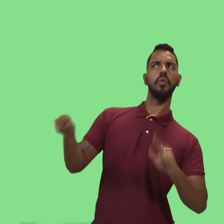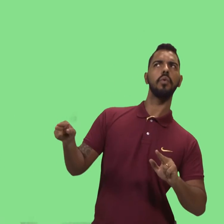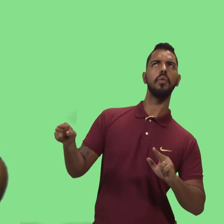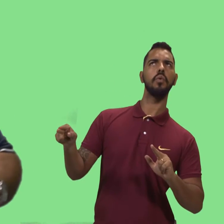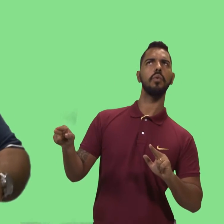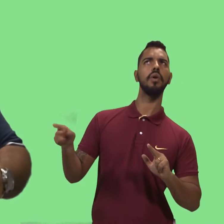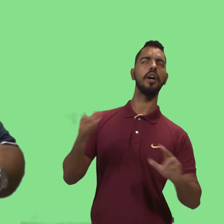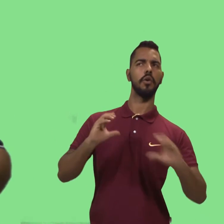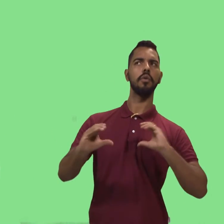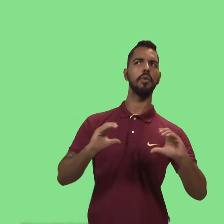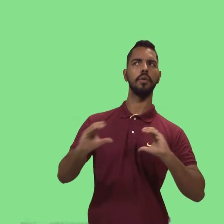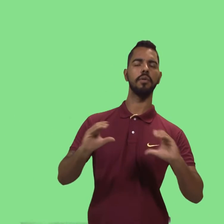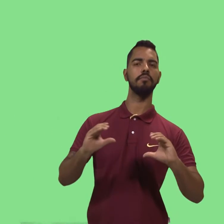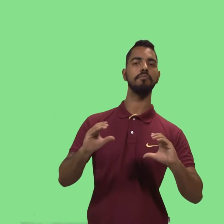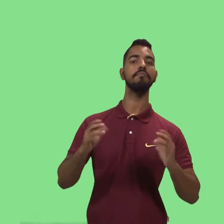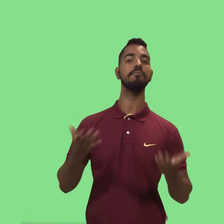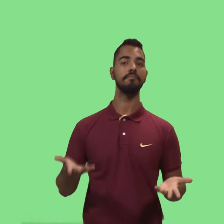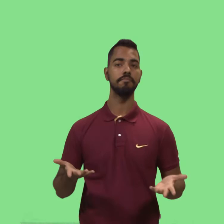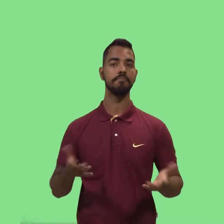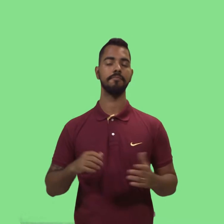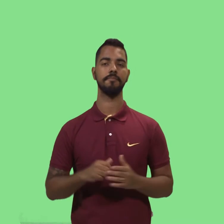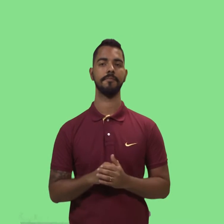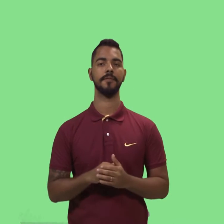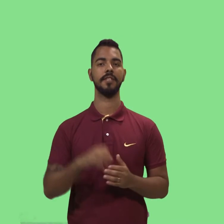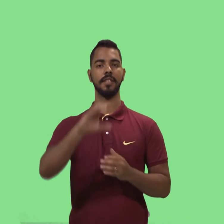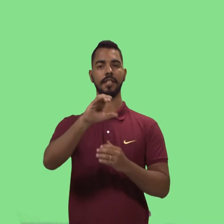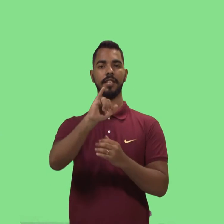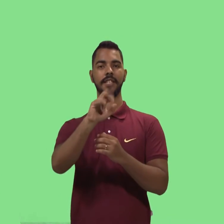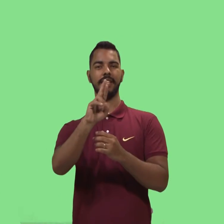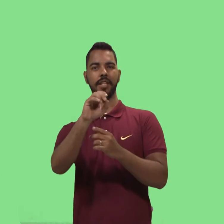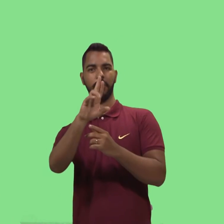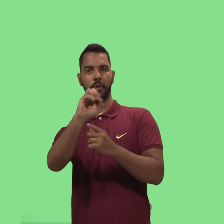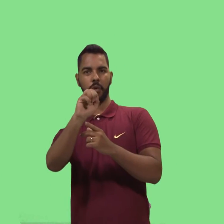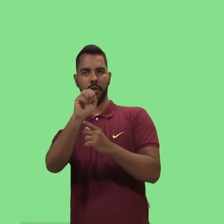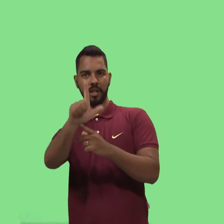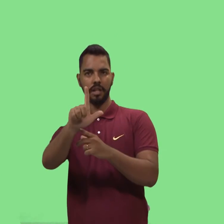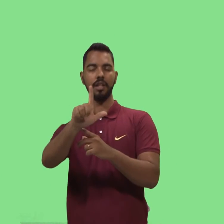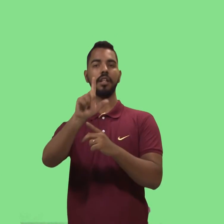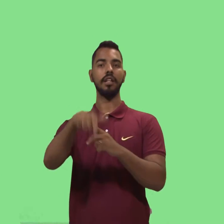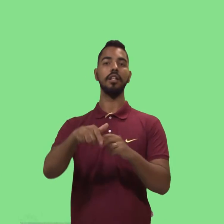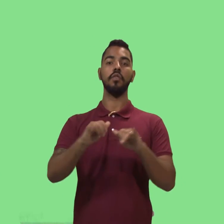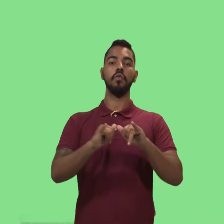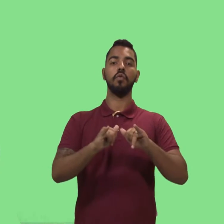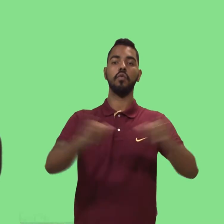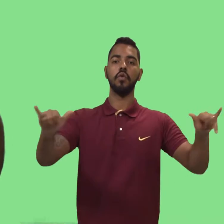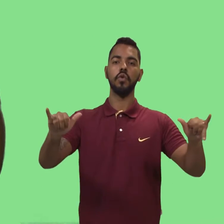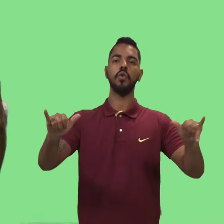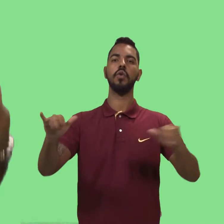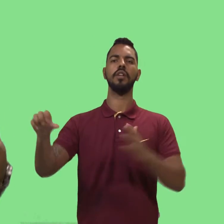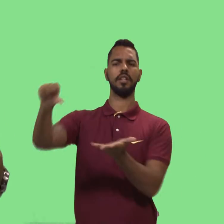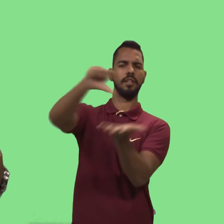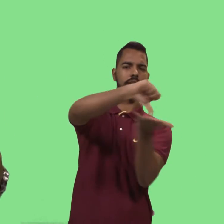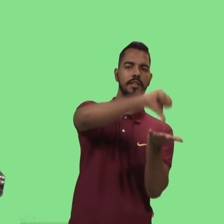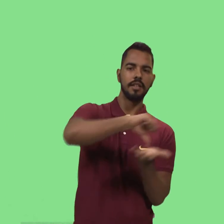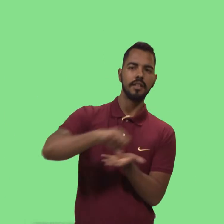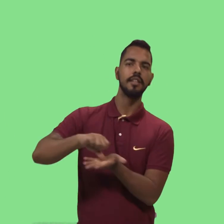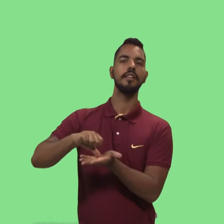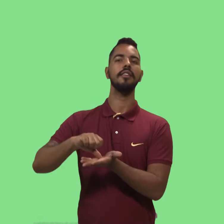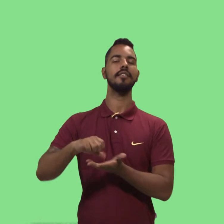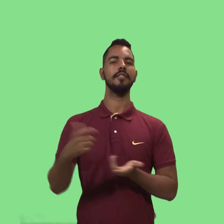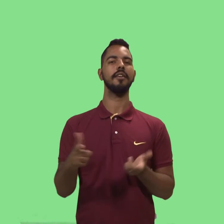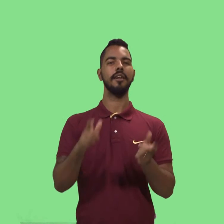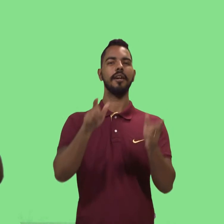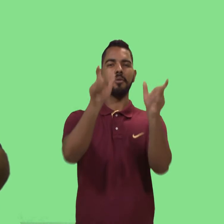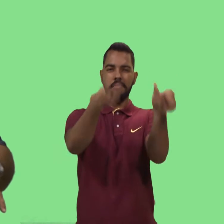A circular é um documento utilizado quando se quer noticiar algo a várias pessoas, órgãos ou entidades.